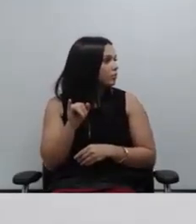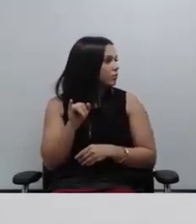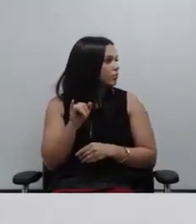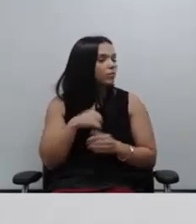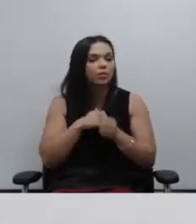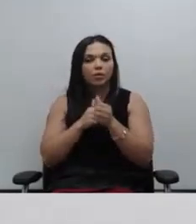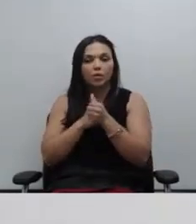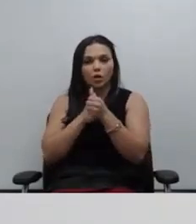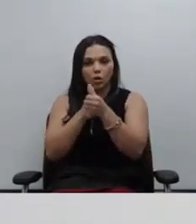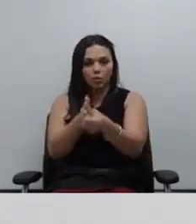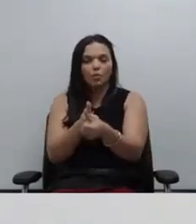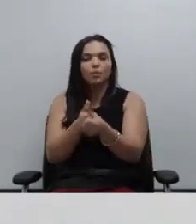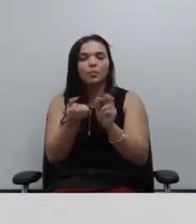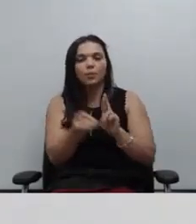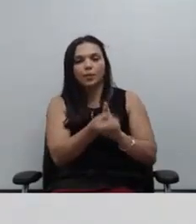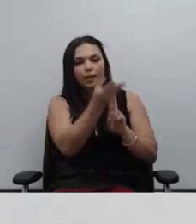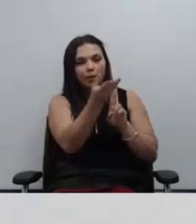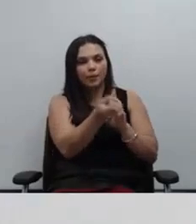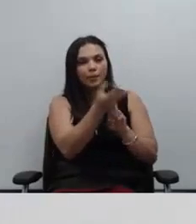Eu acompanho o relator, presidente.